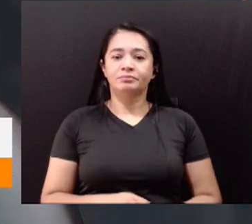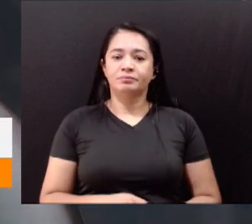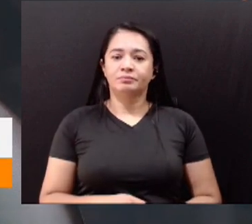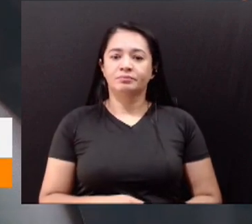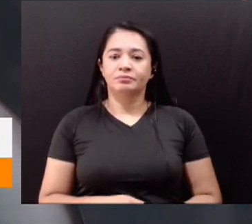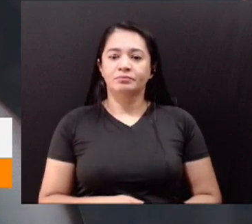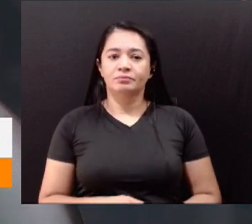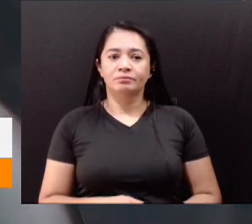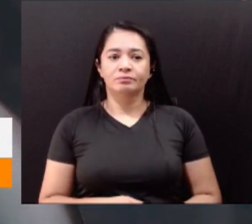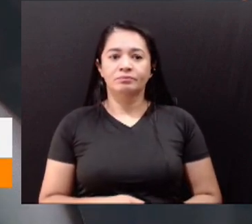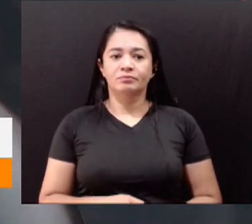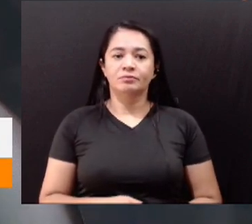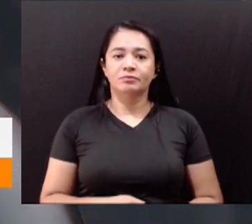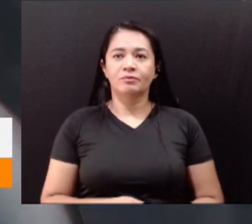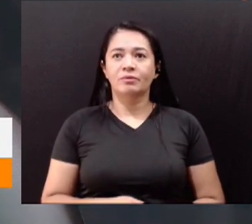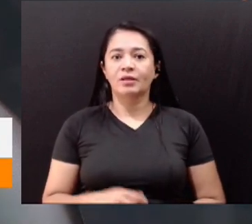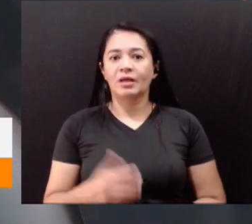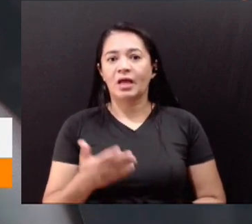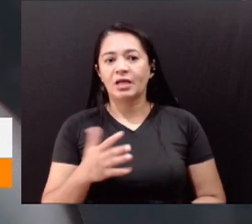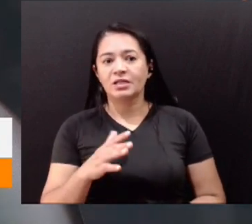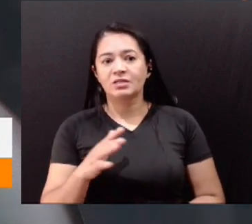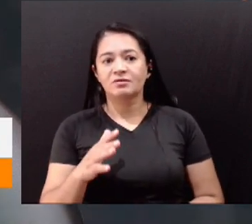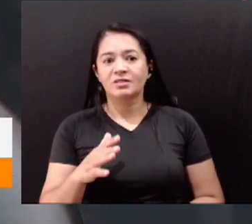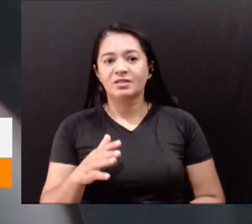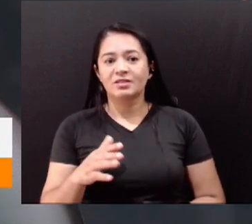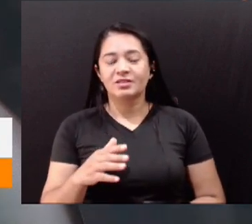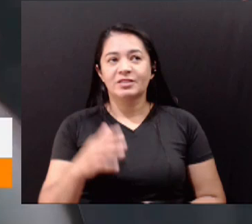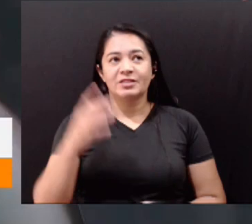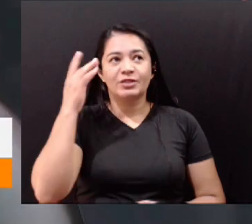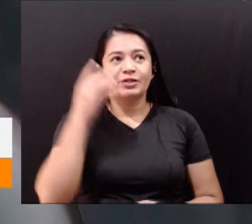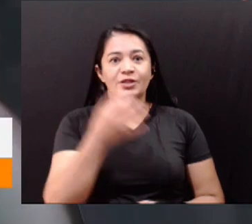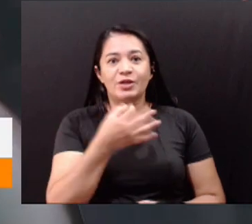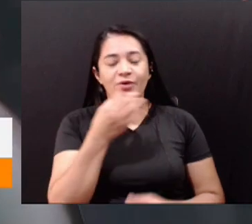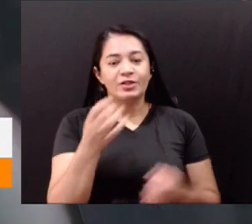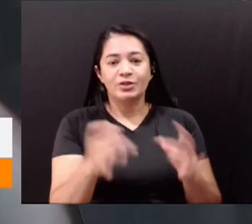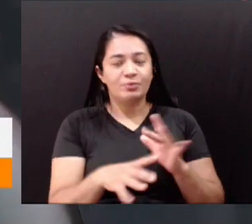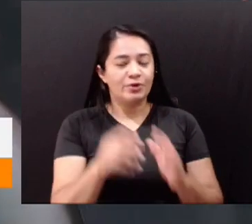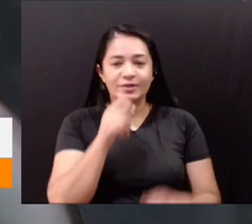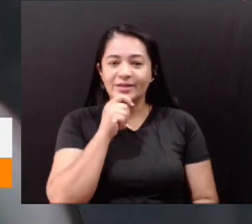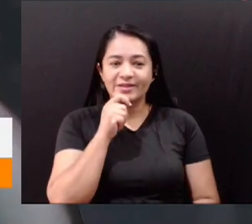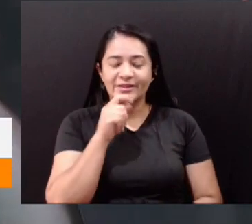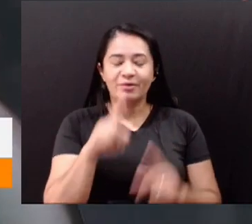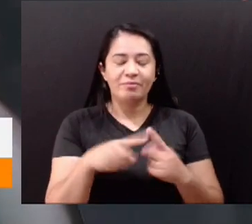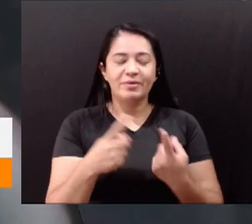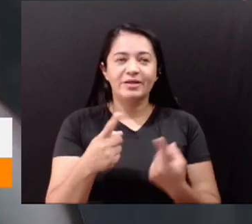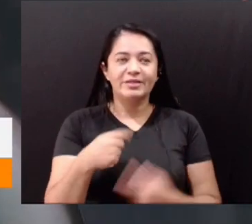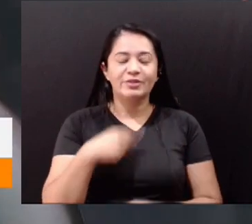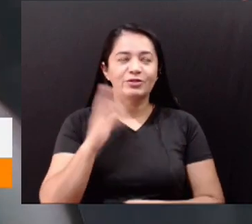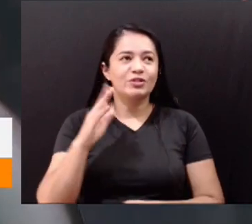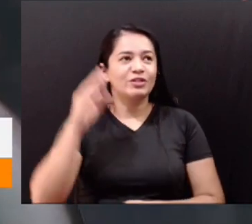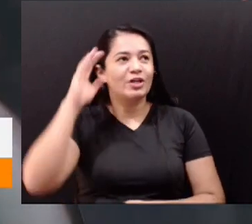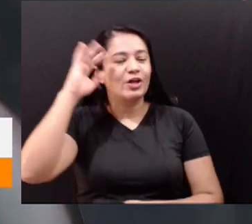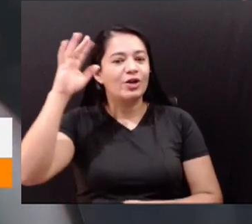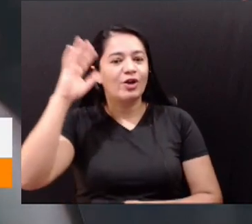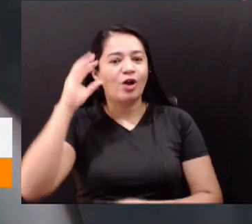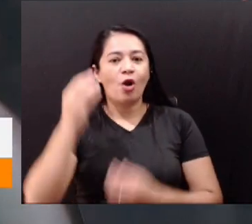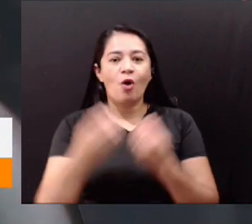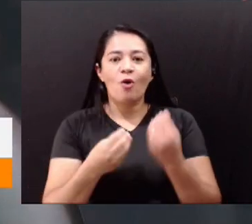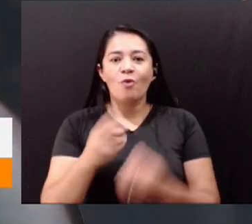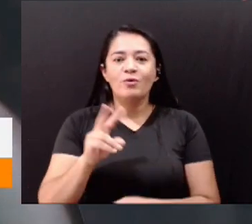acho que nem está pronta ainda, mas eu já fico aqui fantasiando, sonhando como deve ser, ou como vai ser,